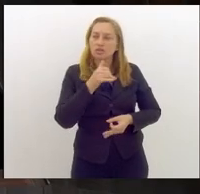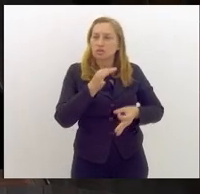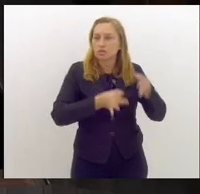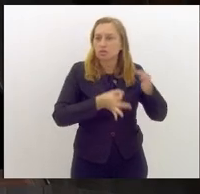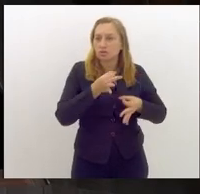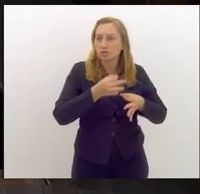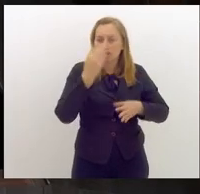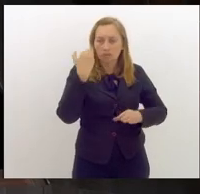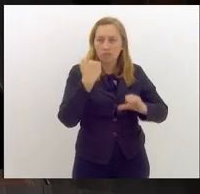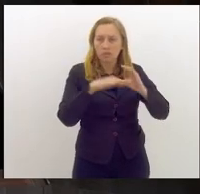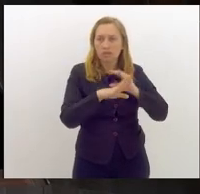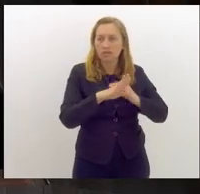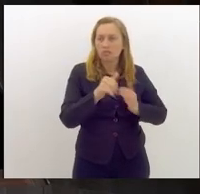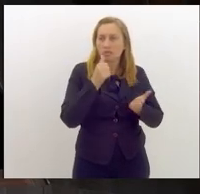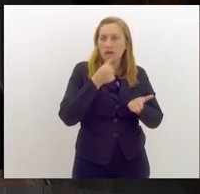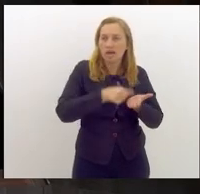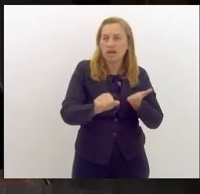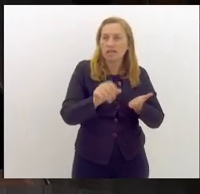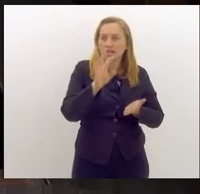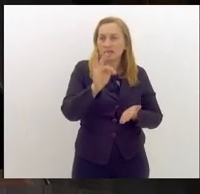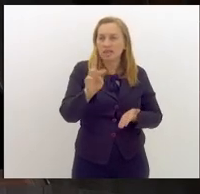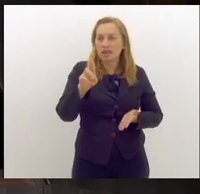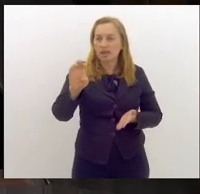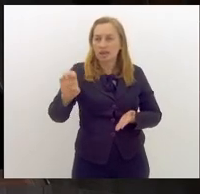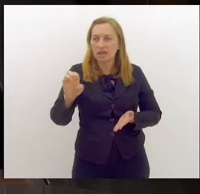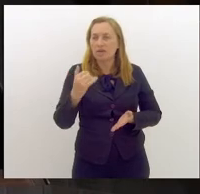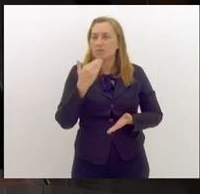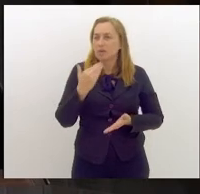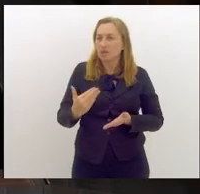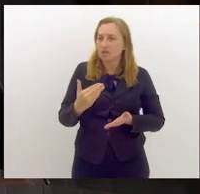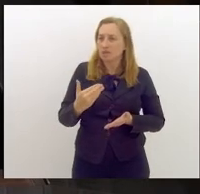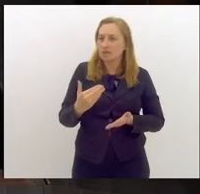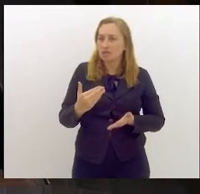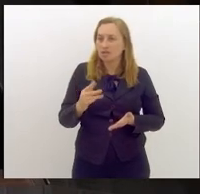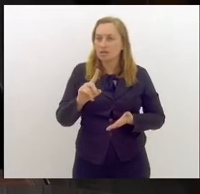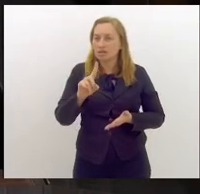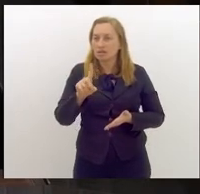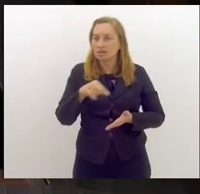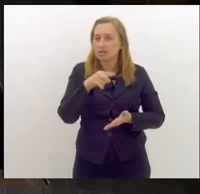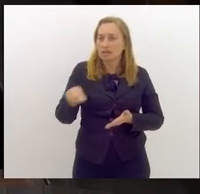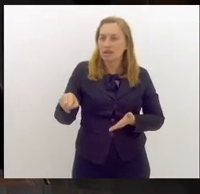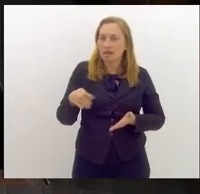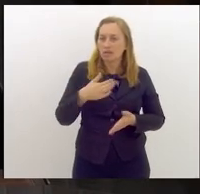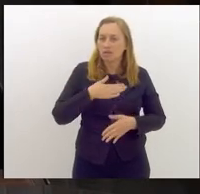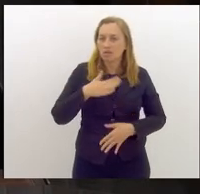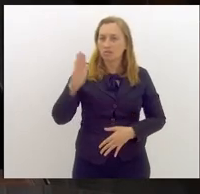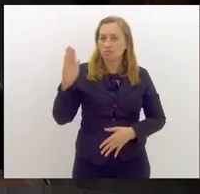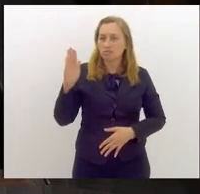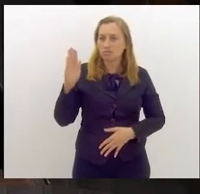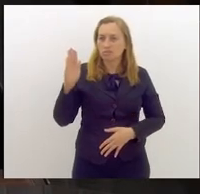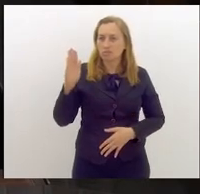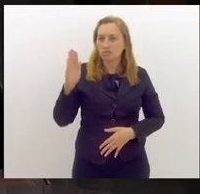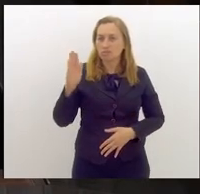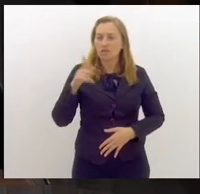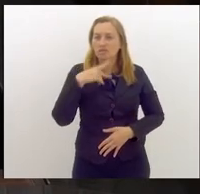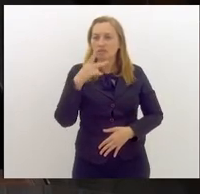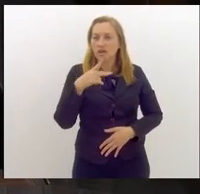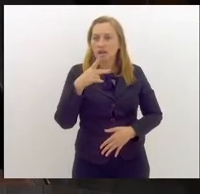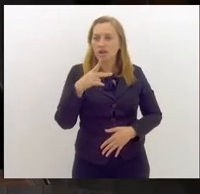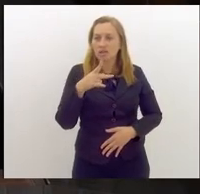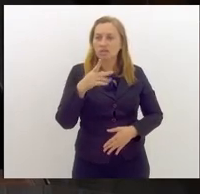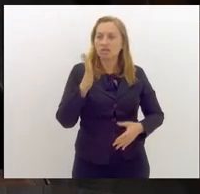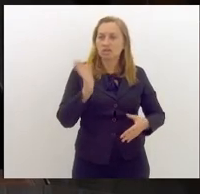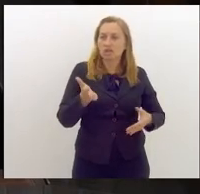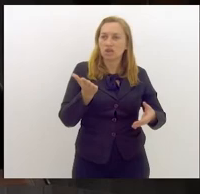para o tre pedindo para o tre impugnar minha candidatura alegando que já estava transitado